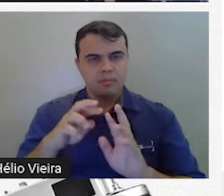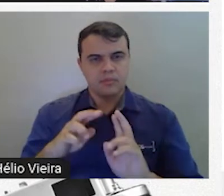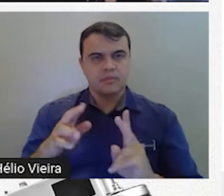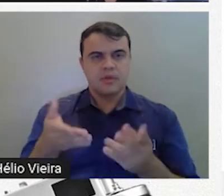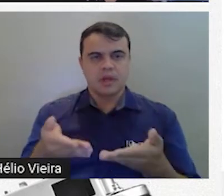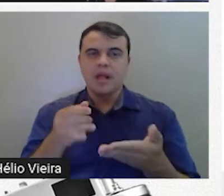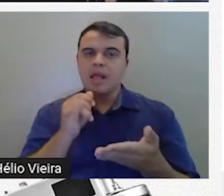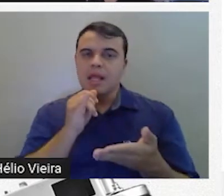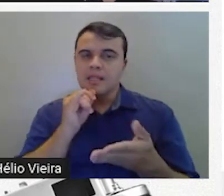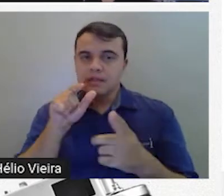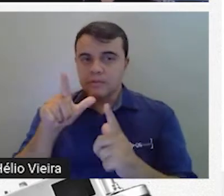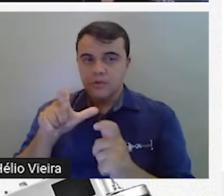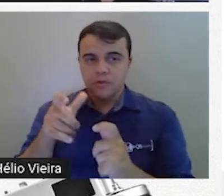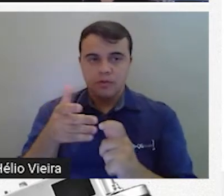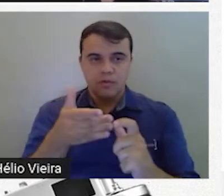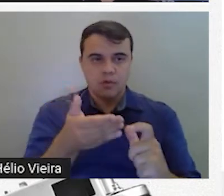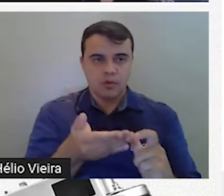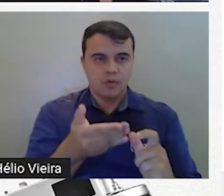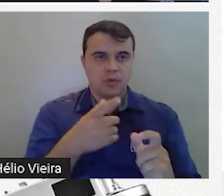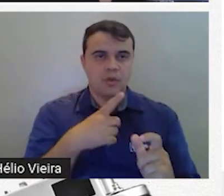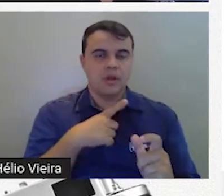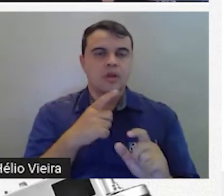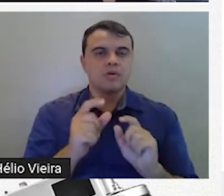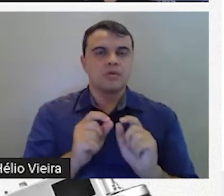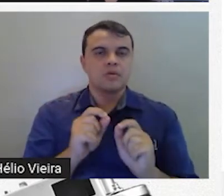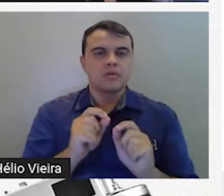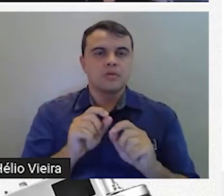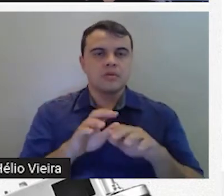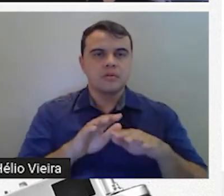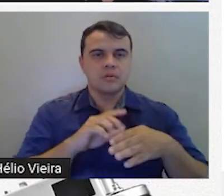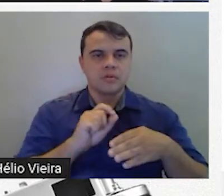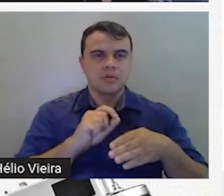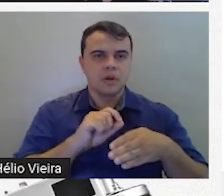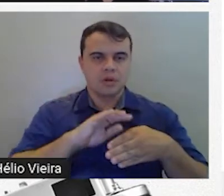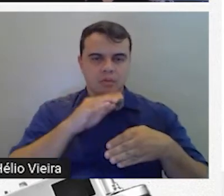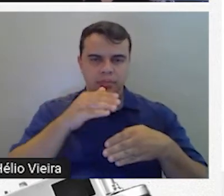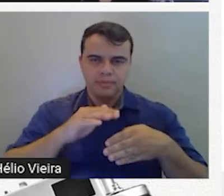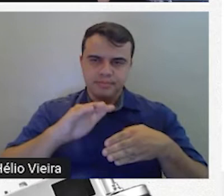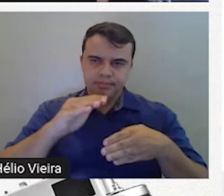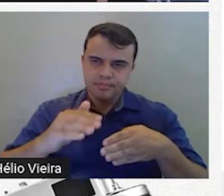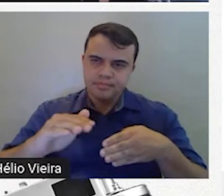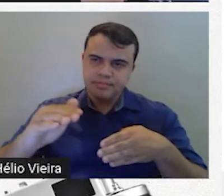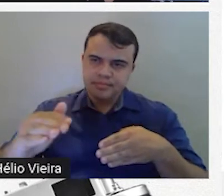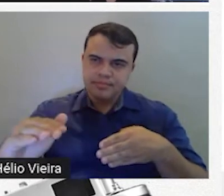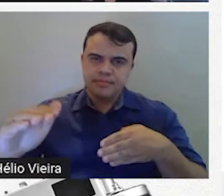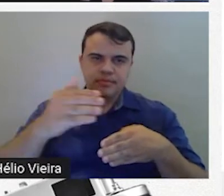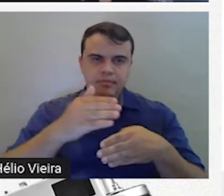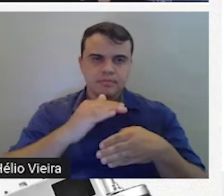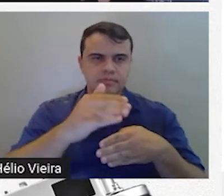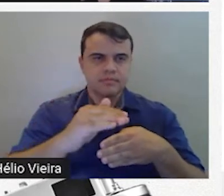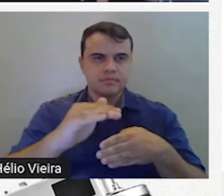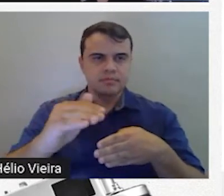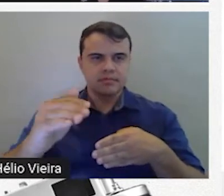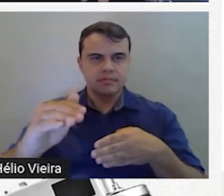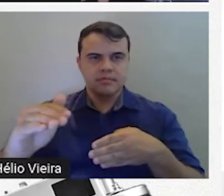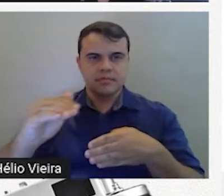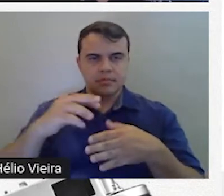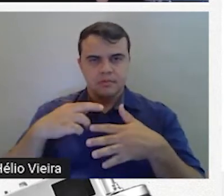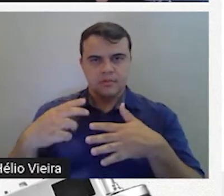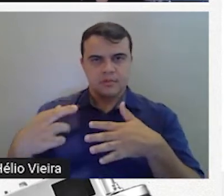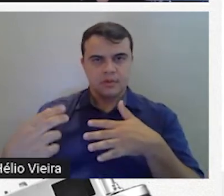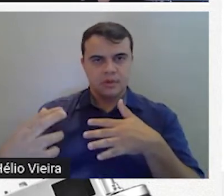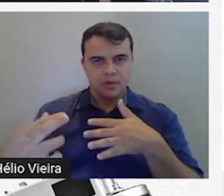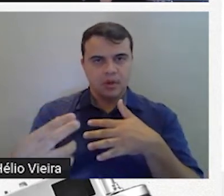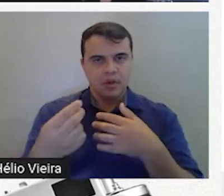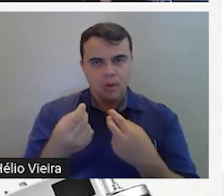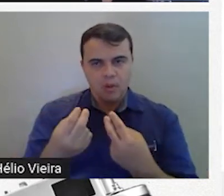uma fotografia que tem um conjunto de montanhas, né? São as formas se